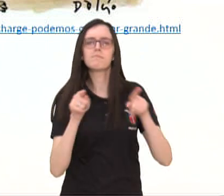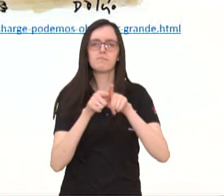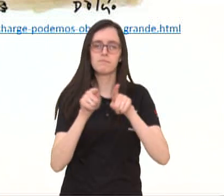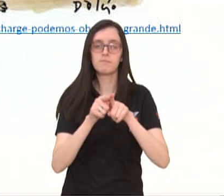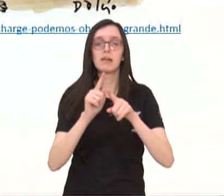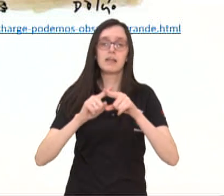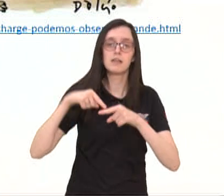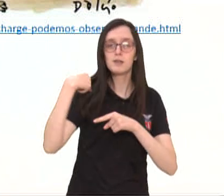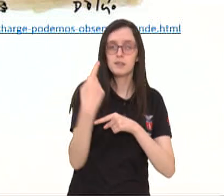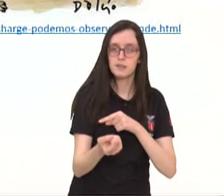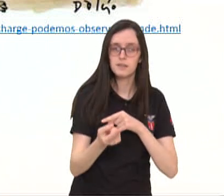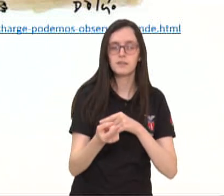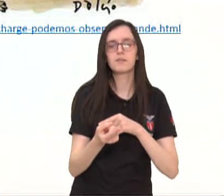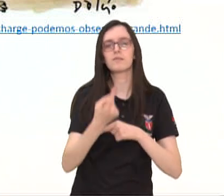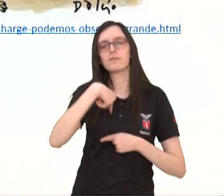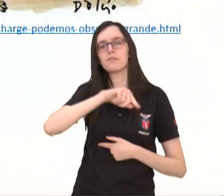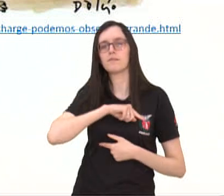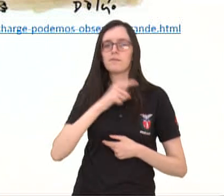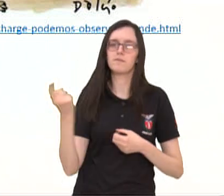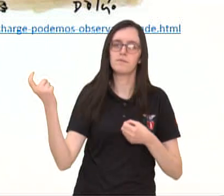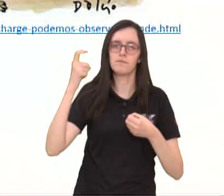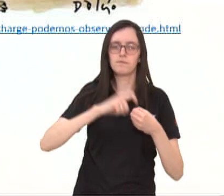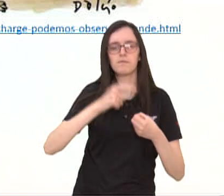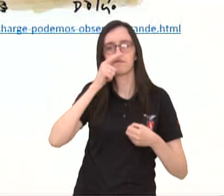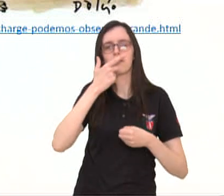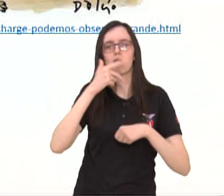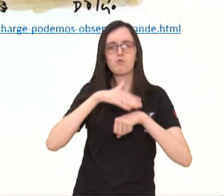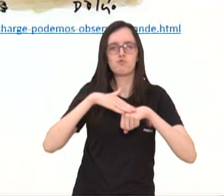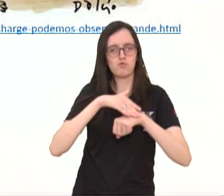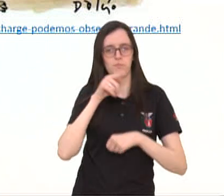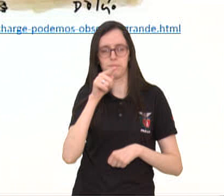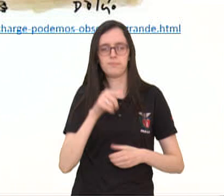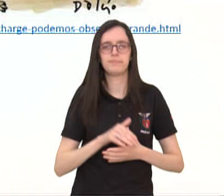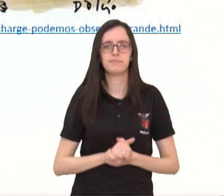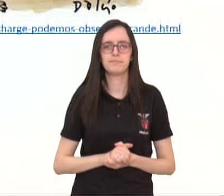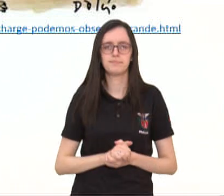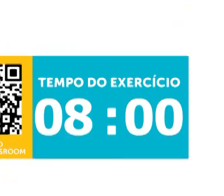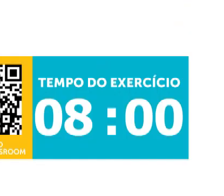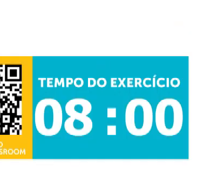E, na sequência, nós voltamos para falar um pouquinho sobre isso.